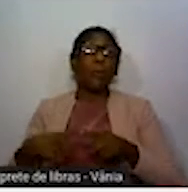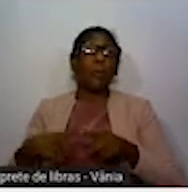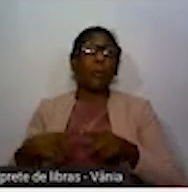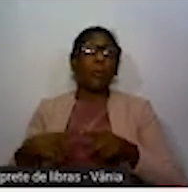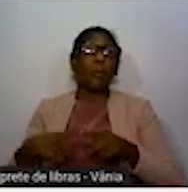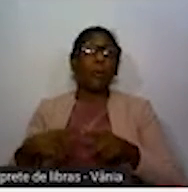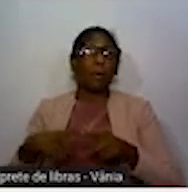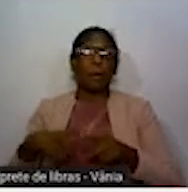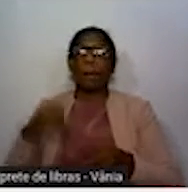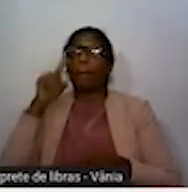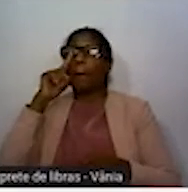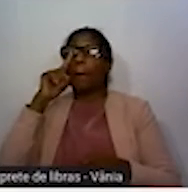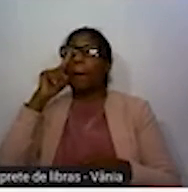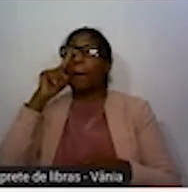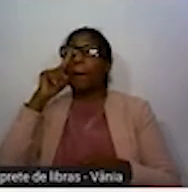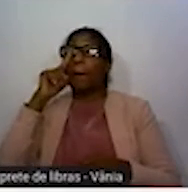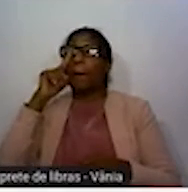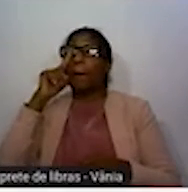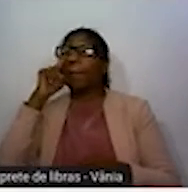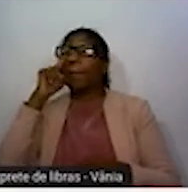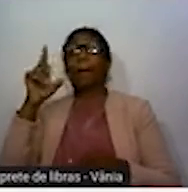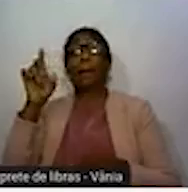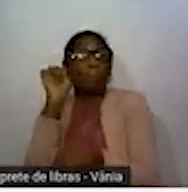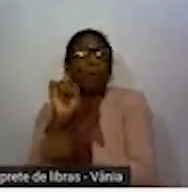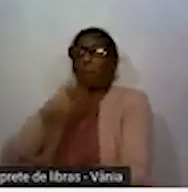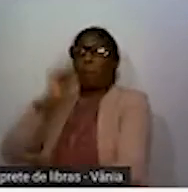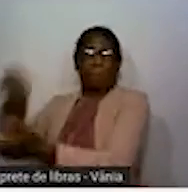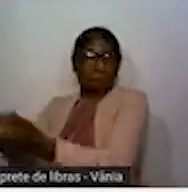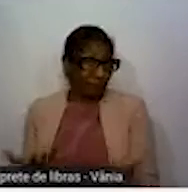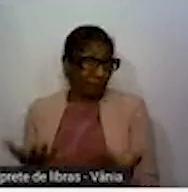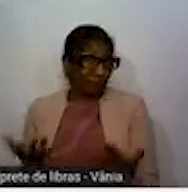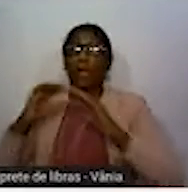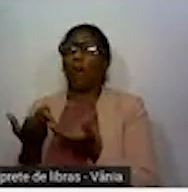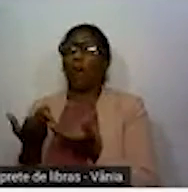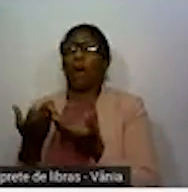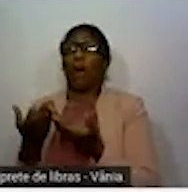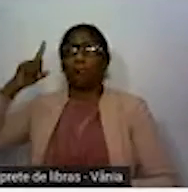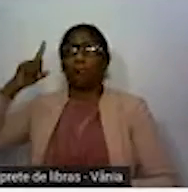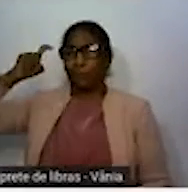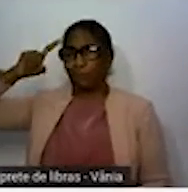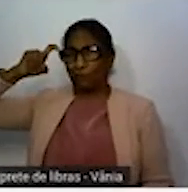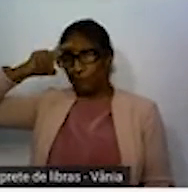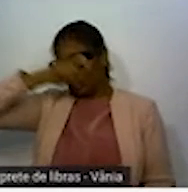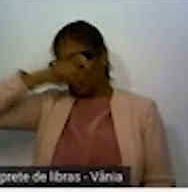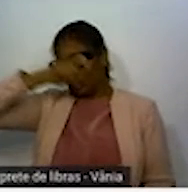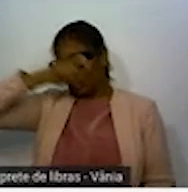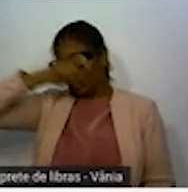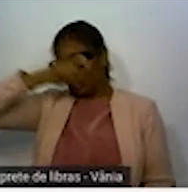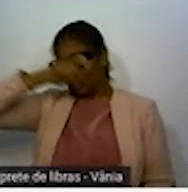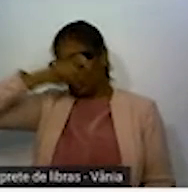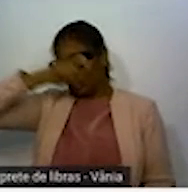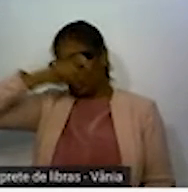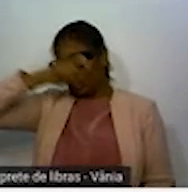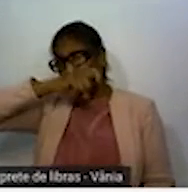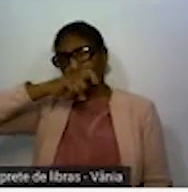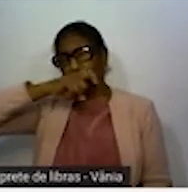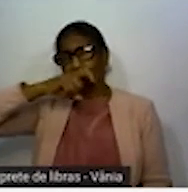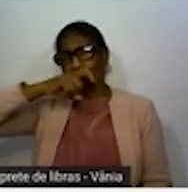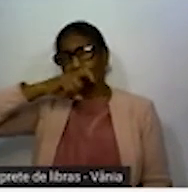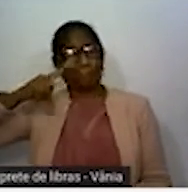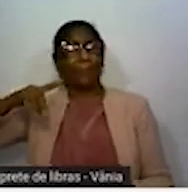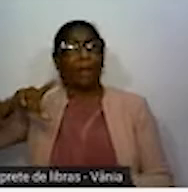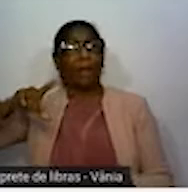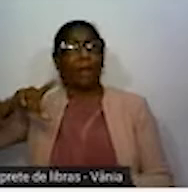as escolas acabaram tendo muitas dificuldades econômicas a e sem poder